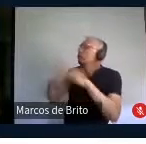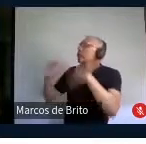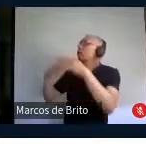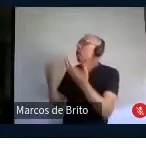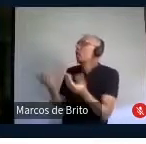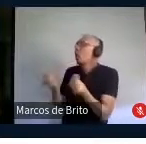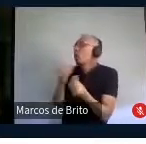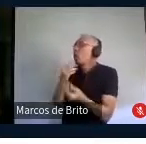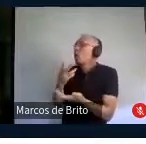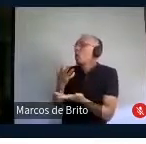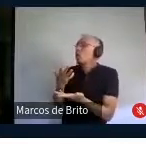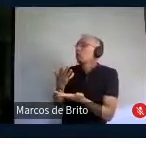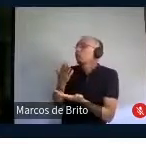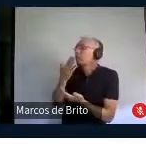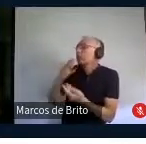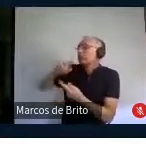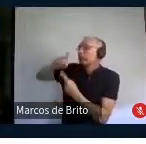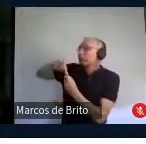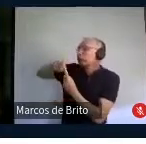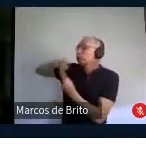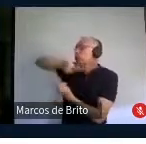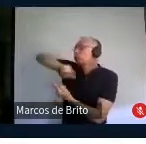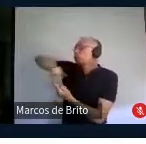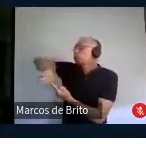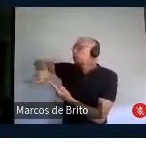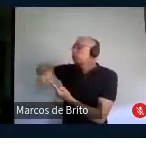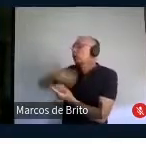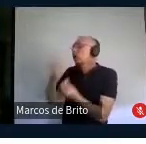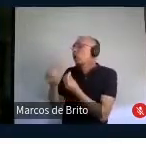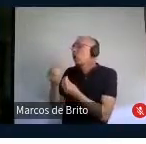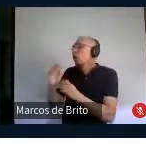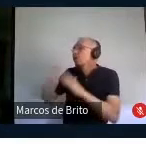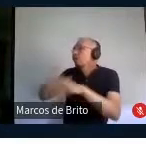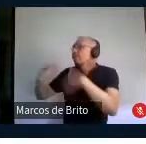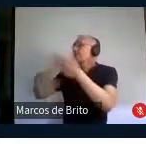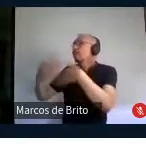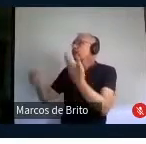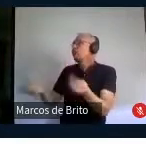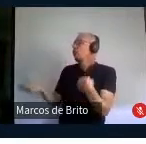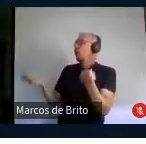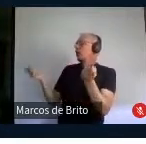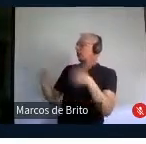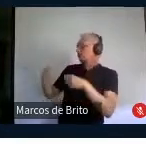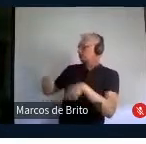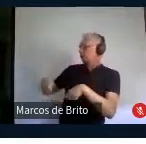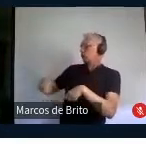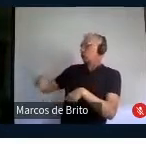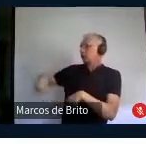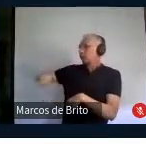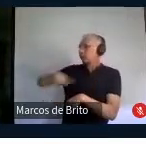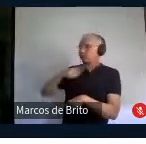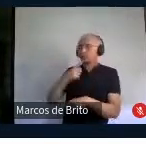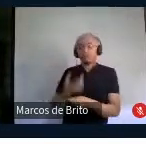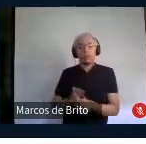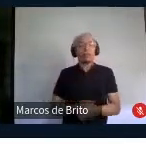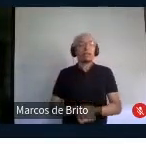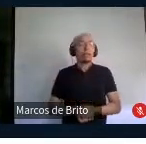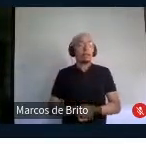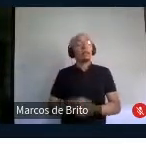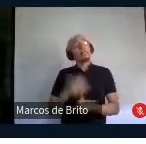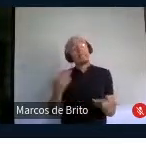e modelos para desenvolvimento da competência e formação de profissionais. Então, conforme Hurtado